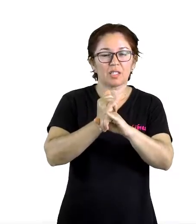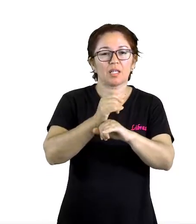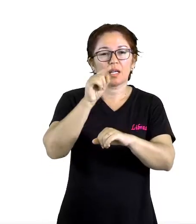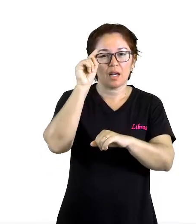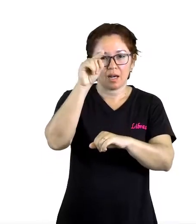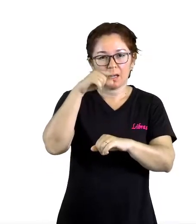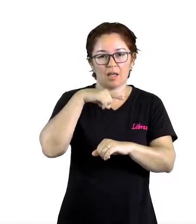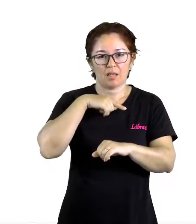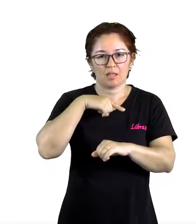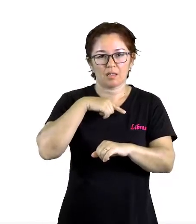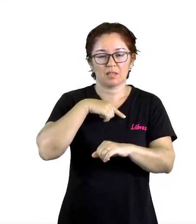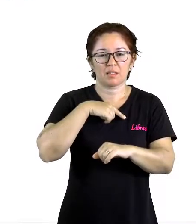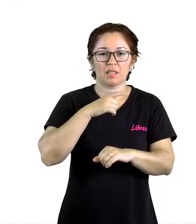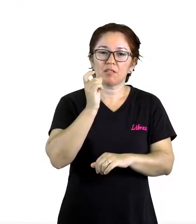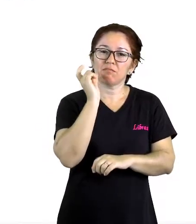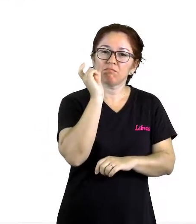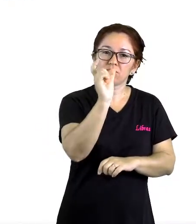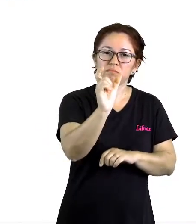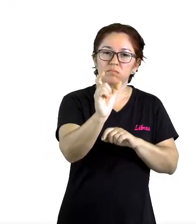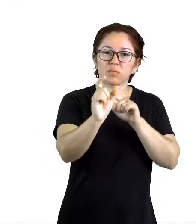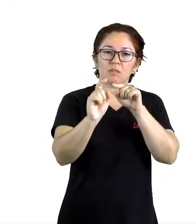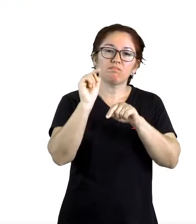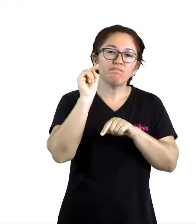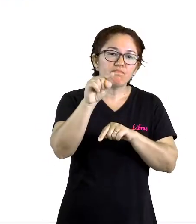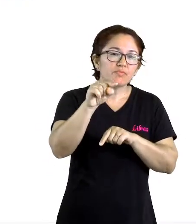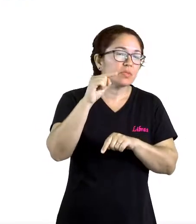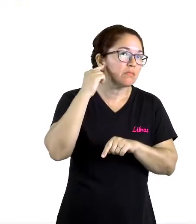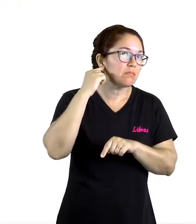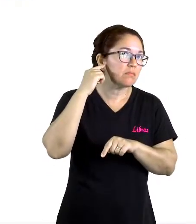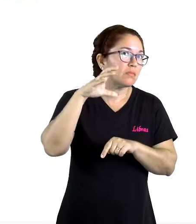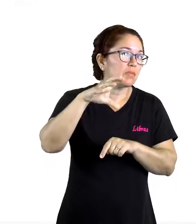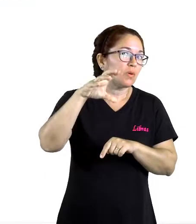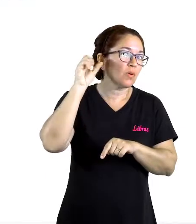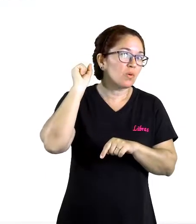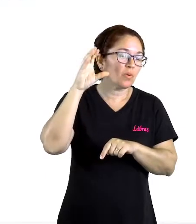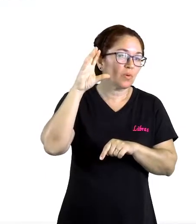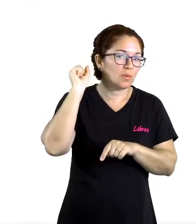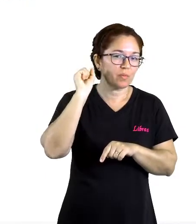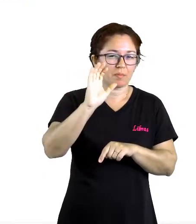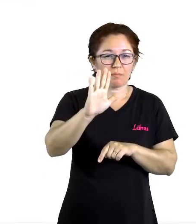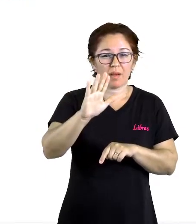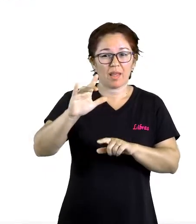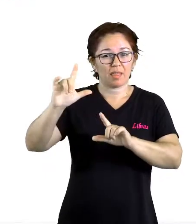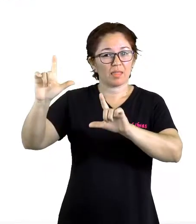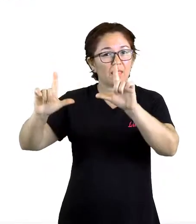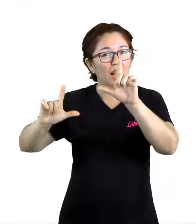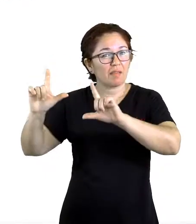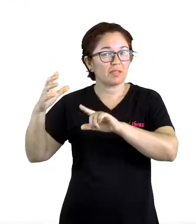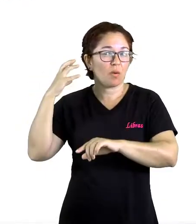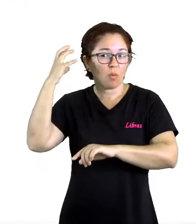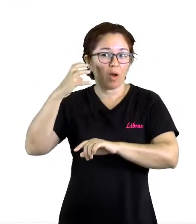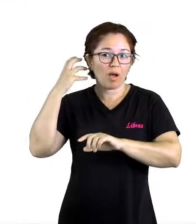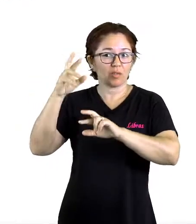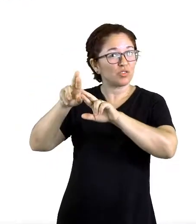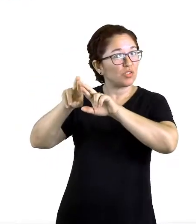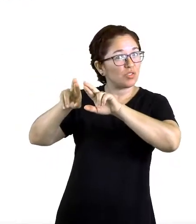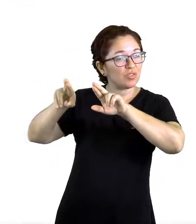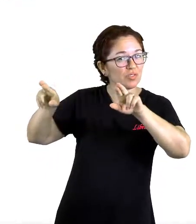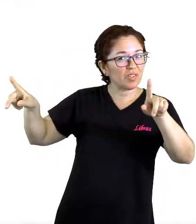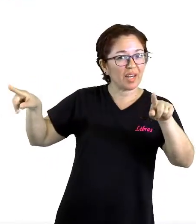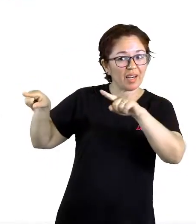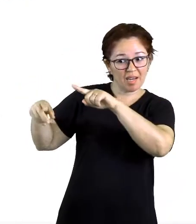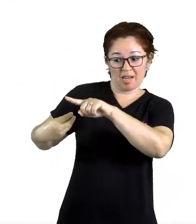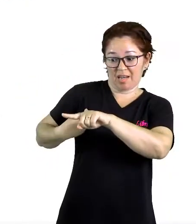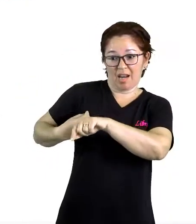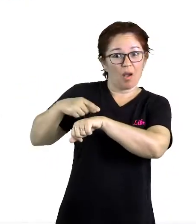hora, diferentemente de um programa de rádio ou TV, por exemplo. Eles podem abordar vários assuntos, como